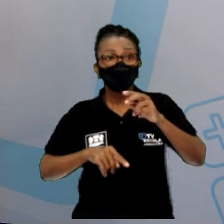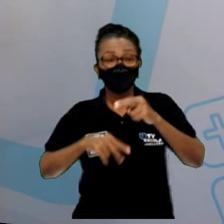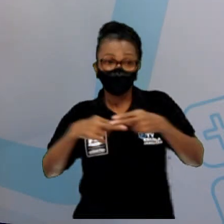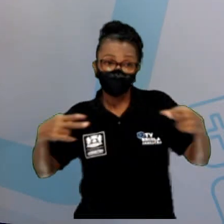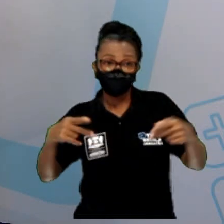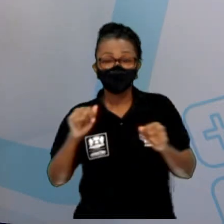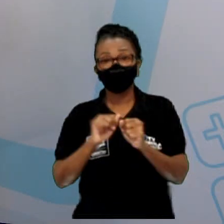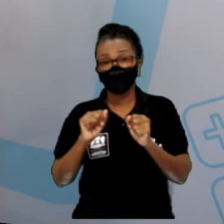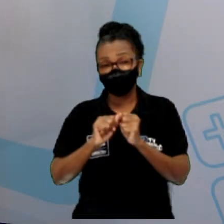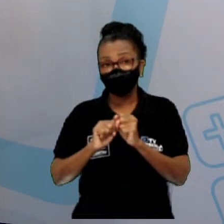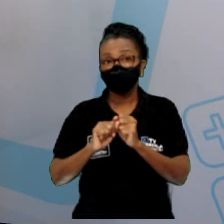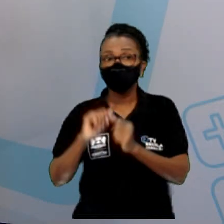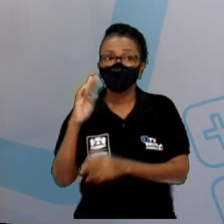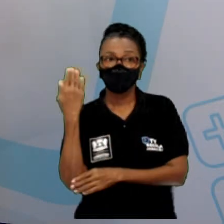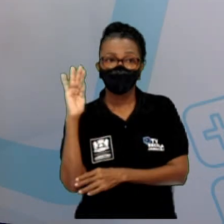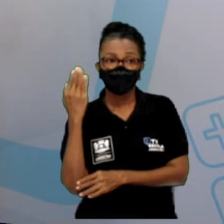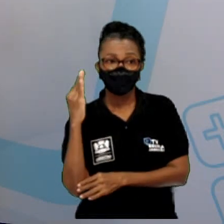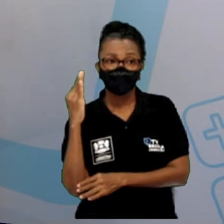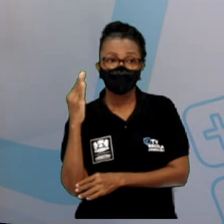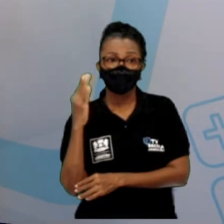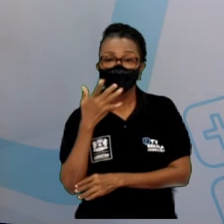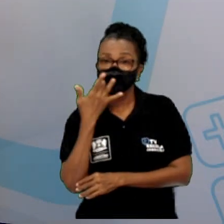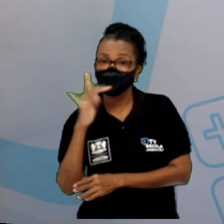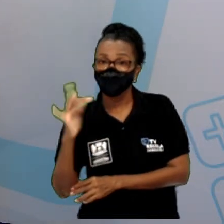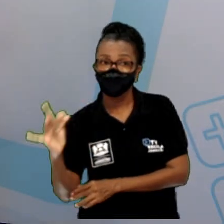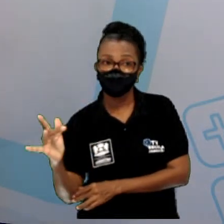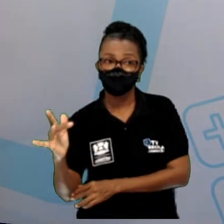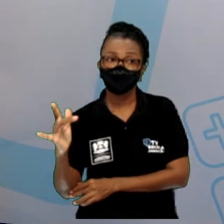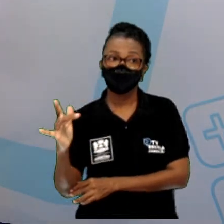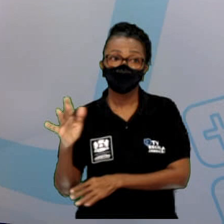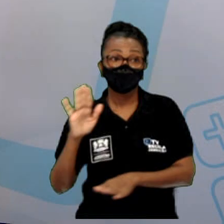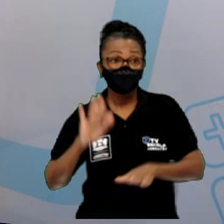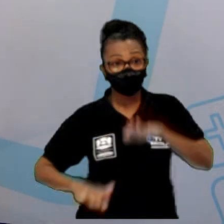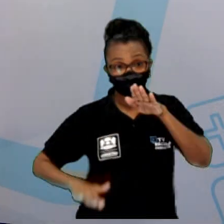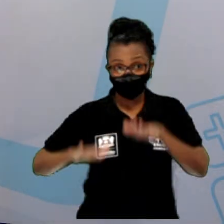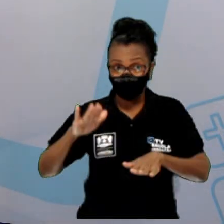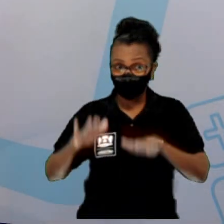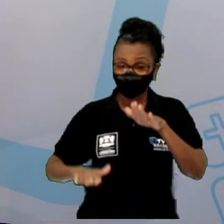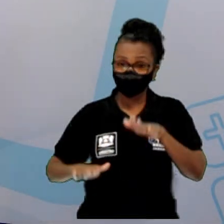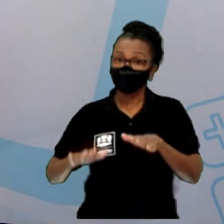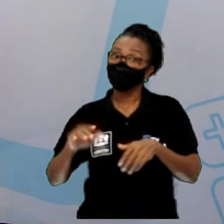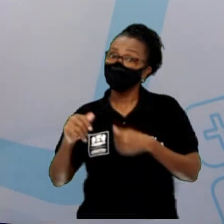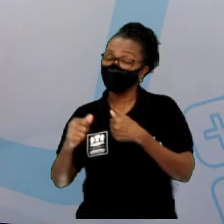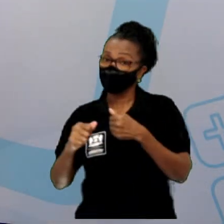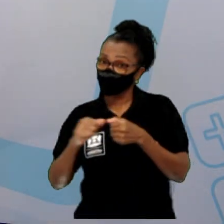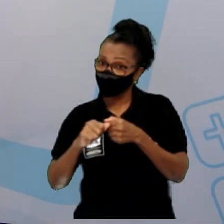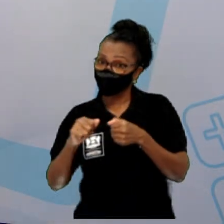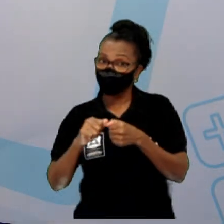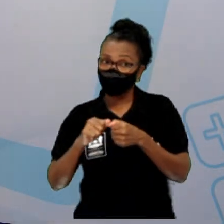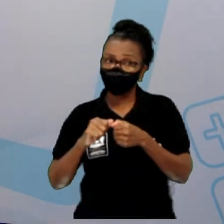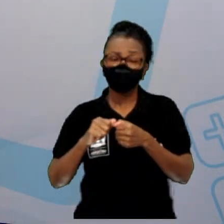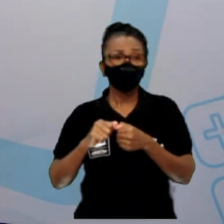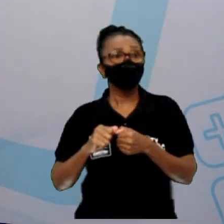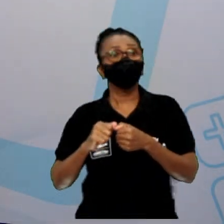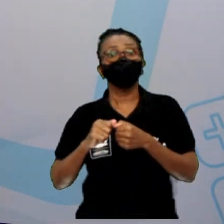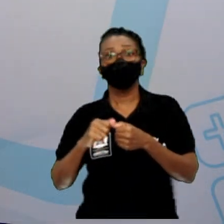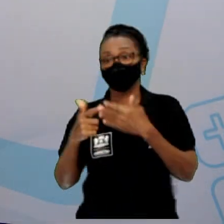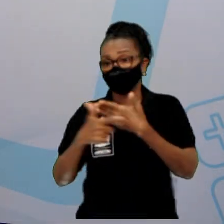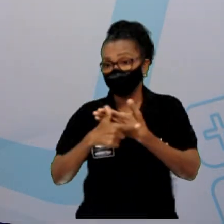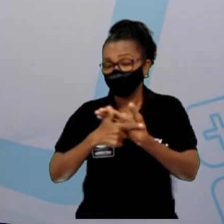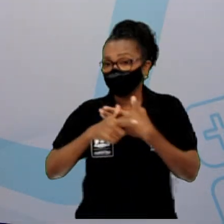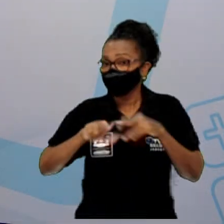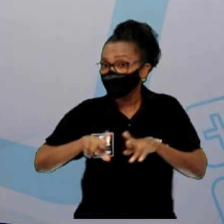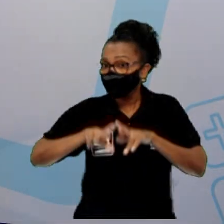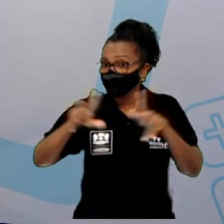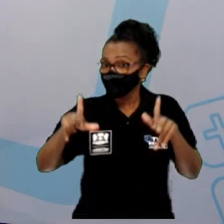madeira, pode ser feito de ouro, não é? Dependendo do que ele é feito, ele vai ter funcionalidades diferentes. Eu vou dar